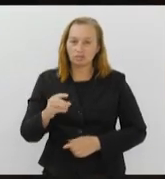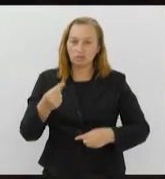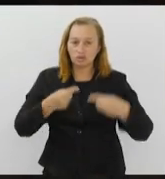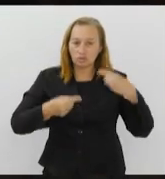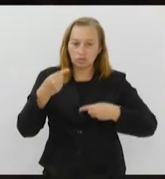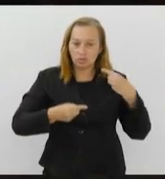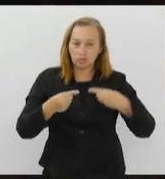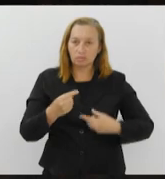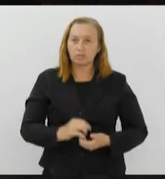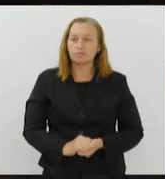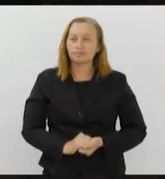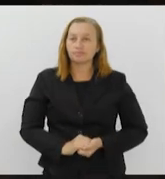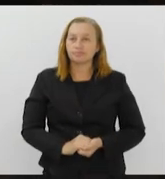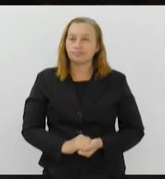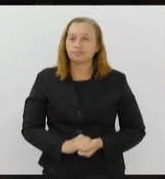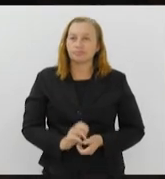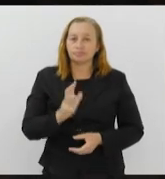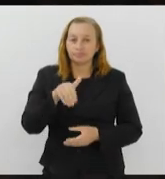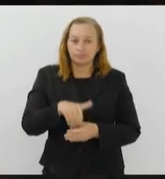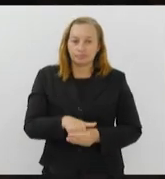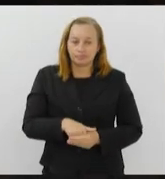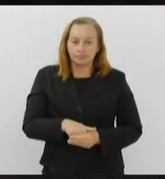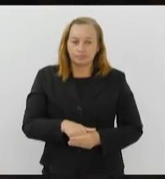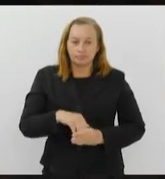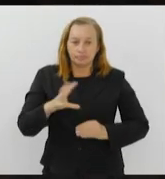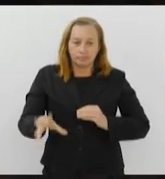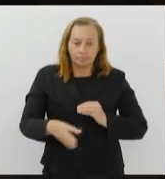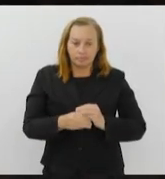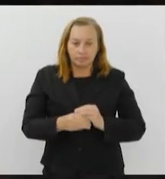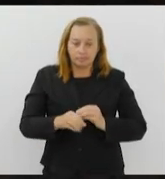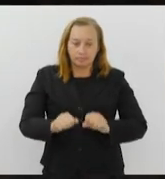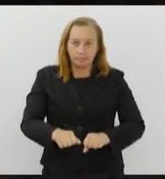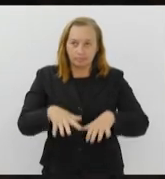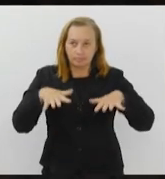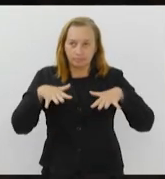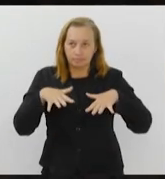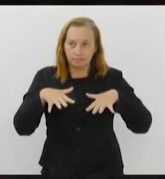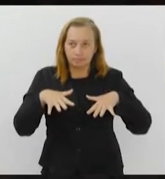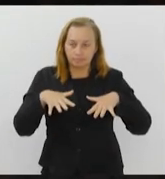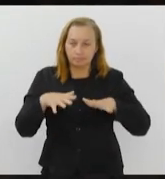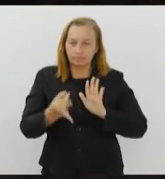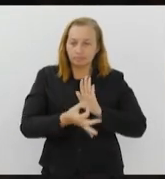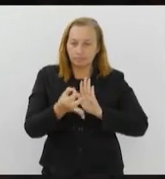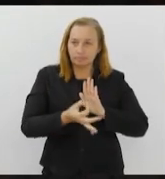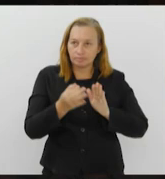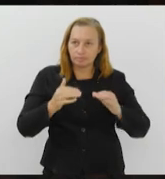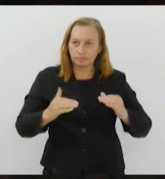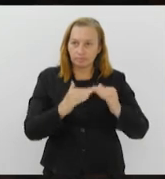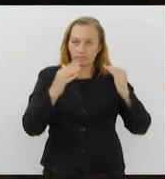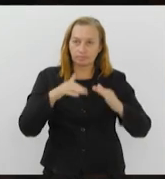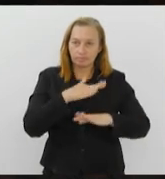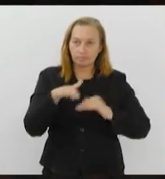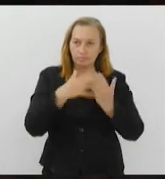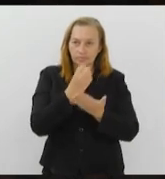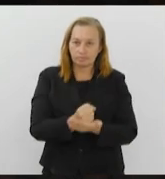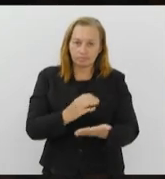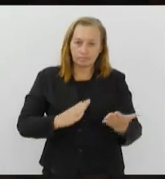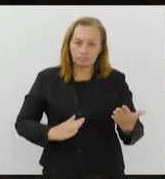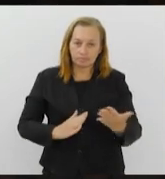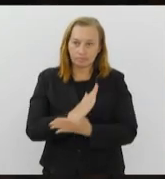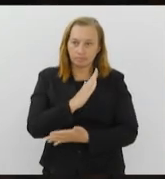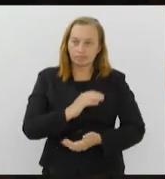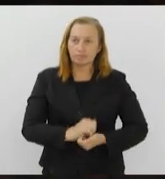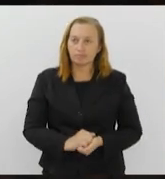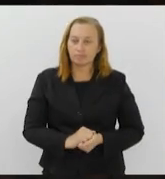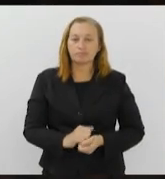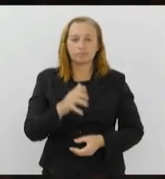discussão. Em votação, a emenda de plenário com parecer favorável. Os senhores que aprovam, permaneçam como estão?